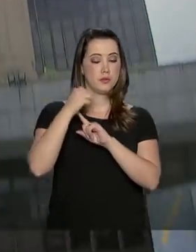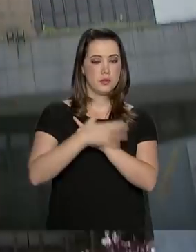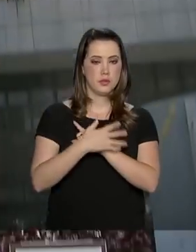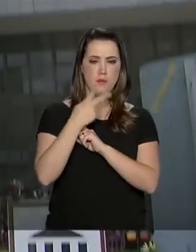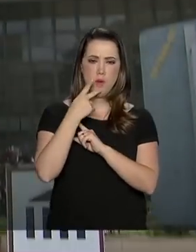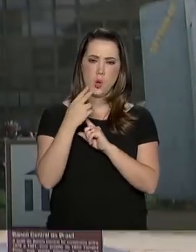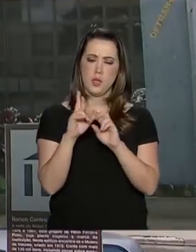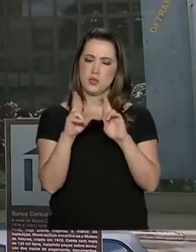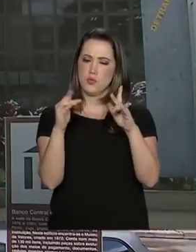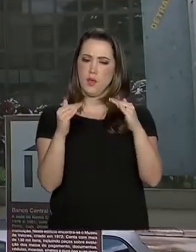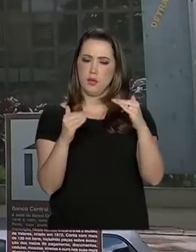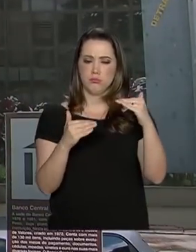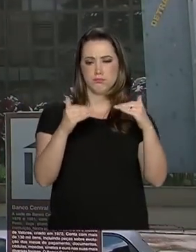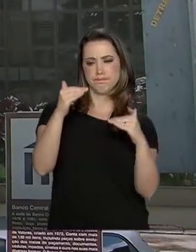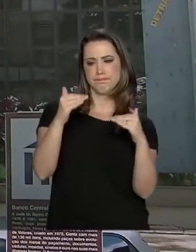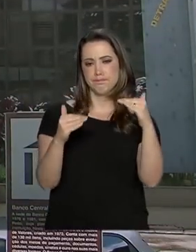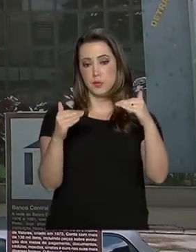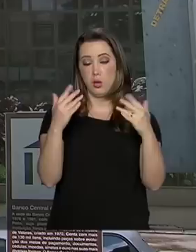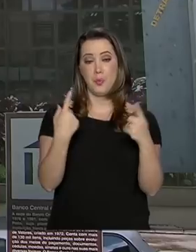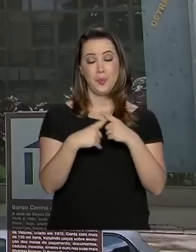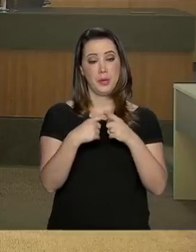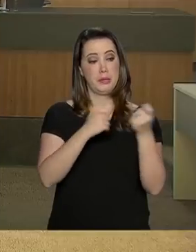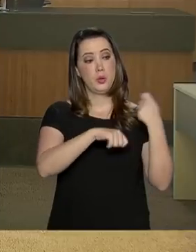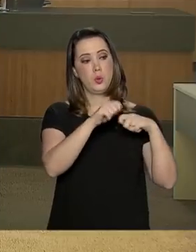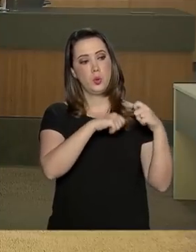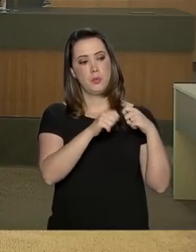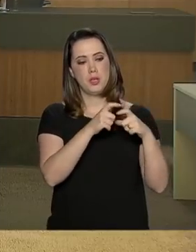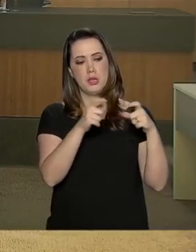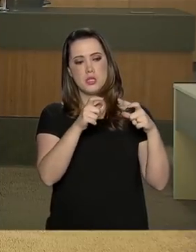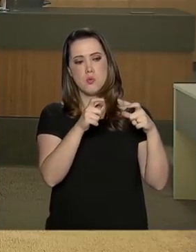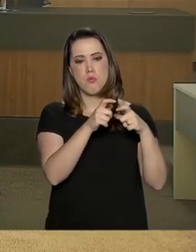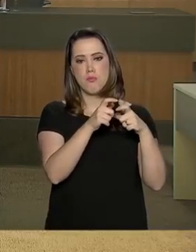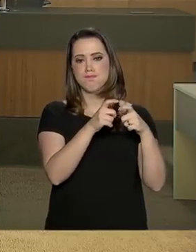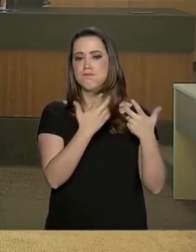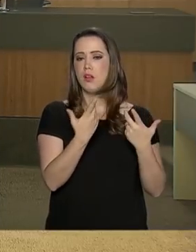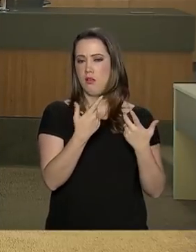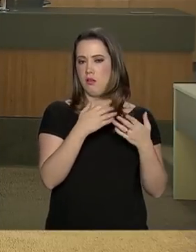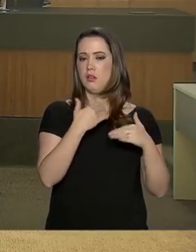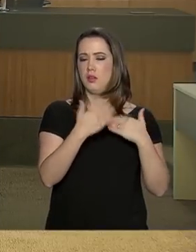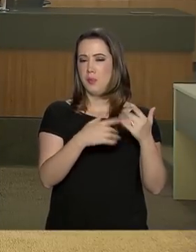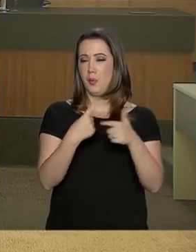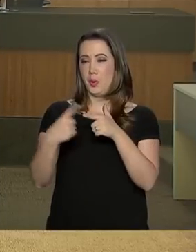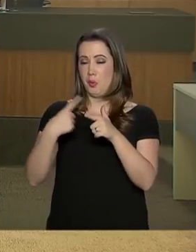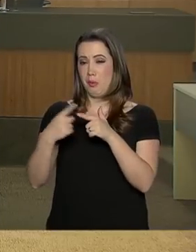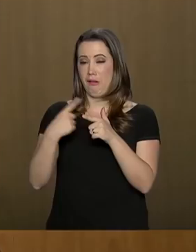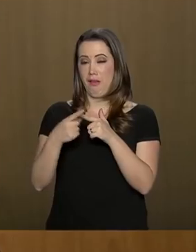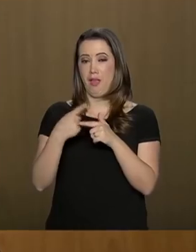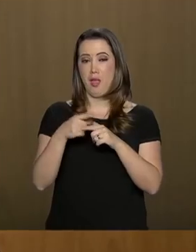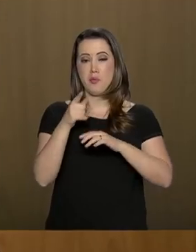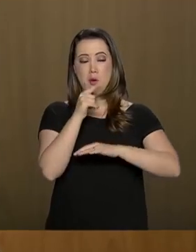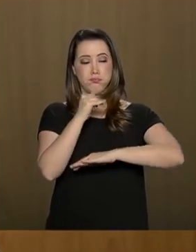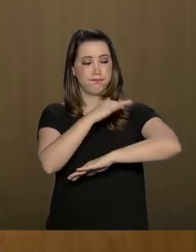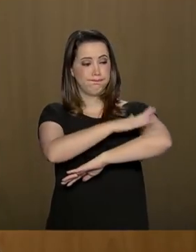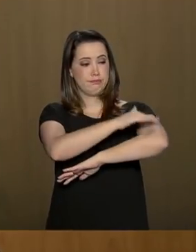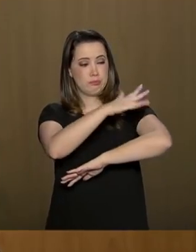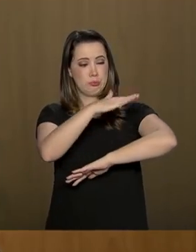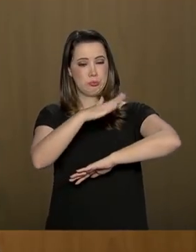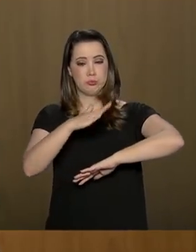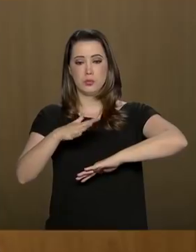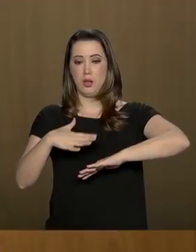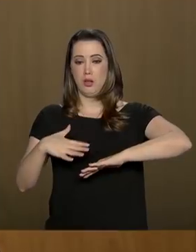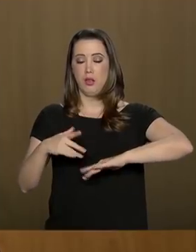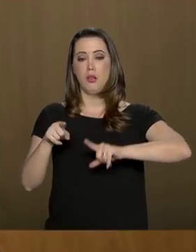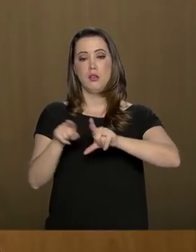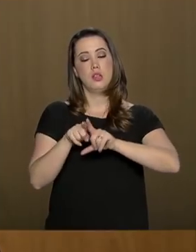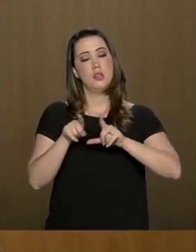essa diferença se deve ao crescimento menor da economia, aos desdobramentos da tragédia em Brumadinho sobre a produção da indústria de